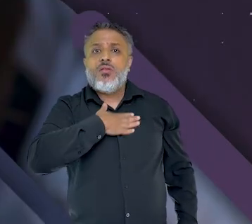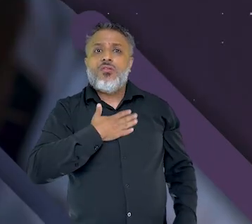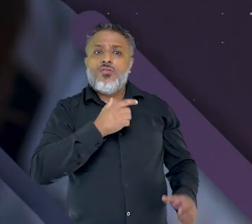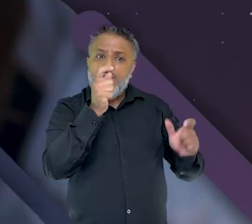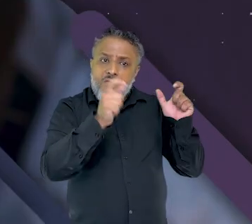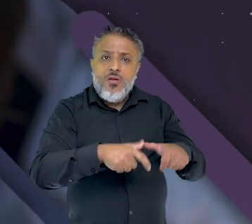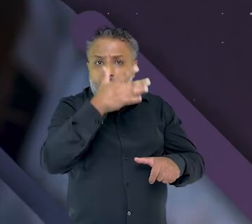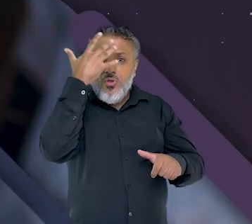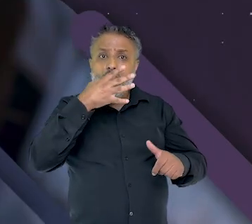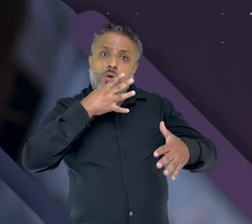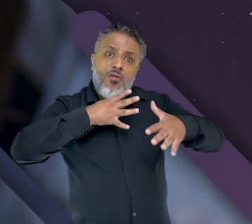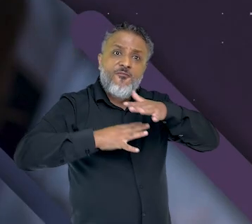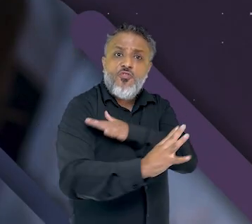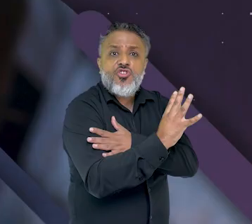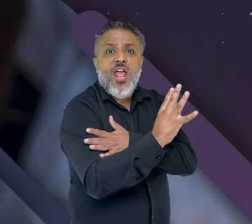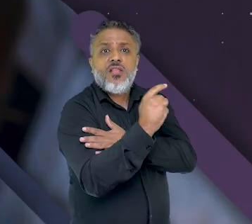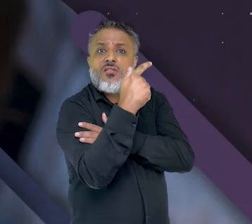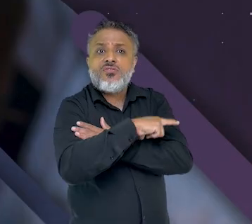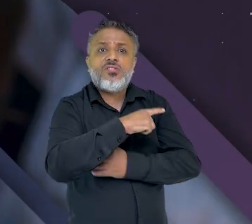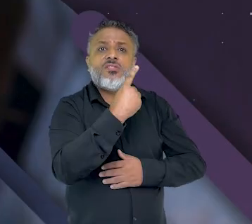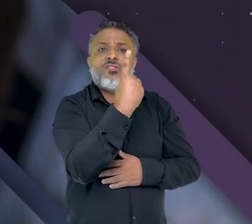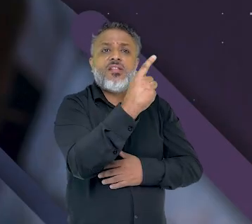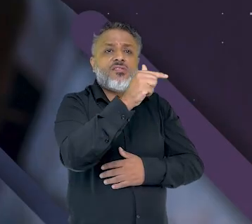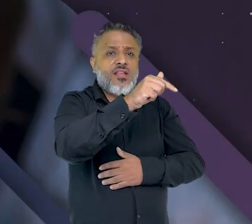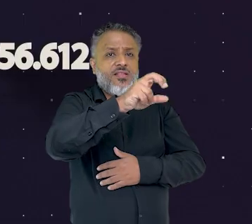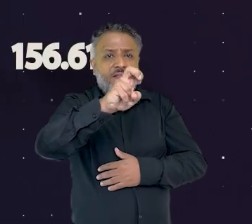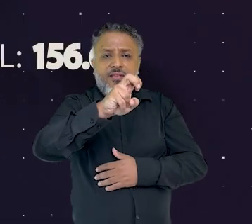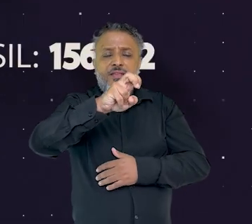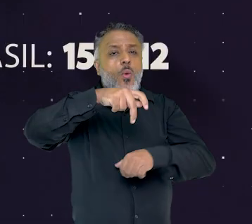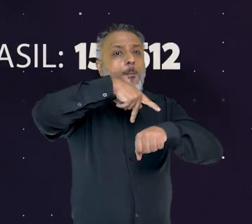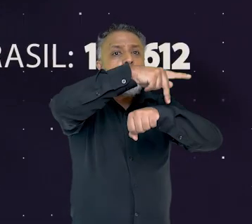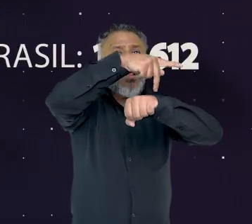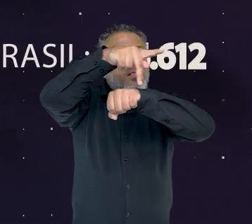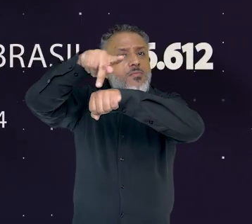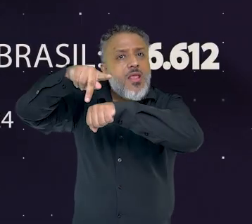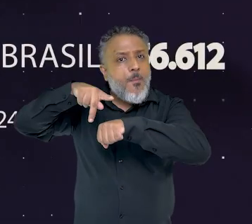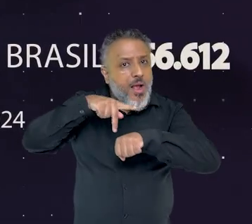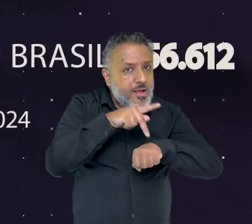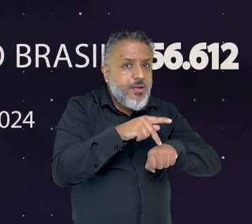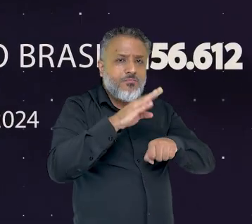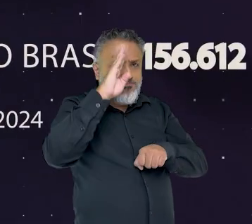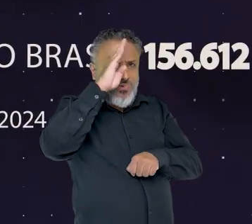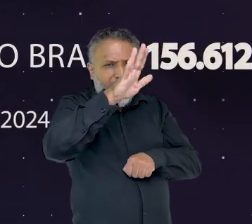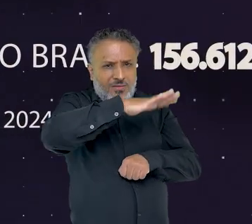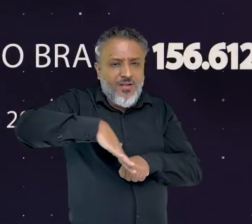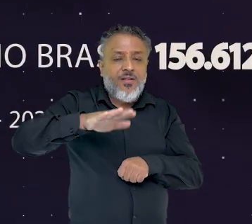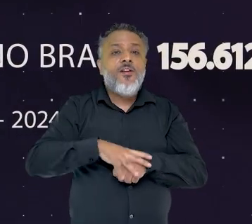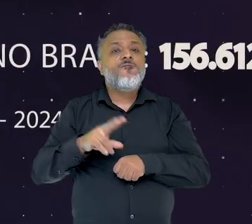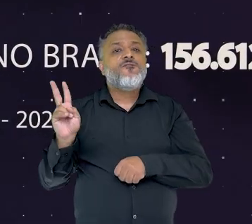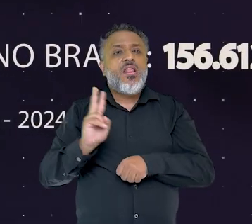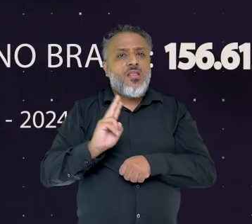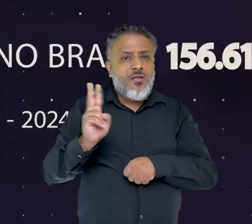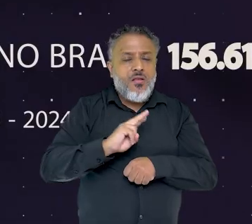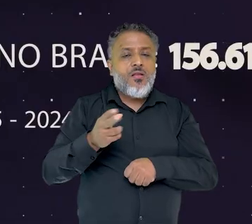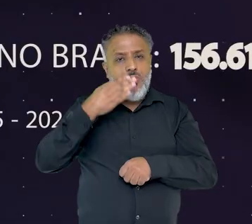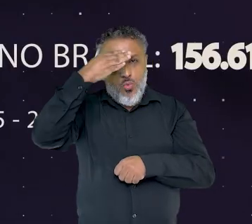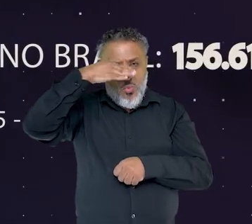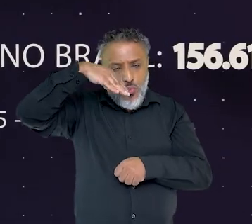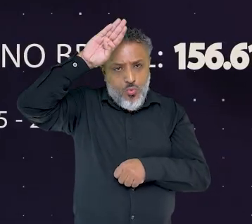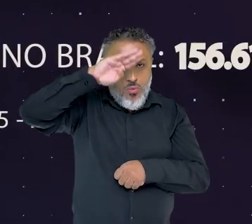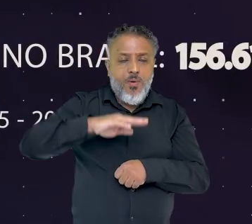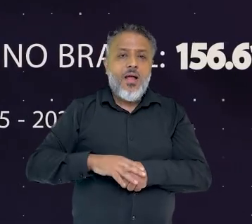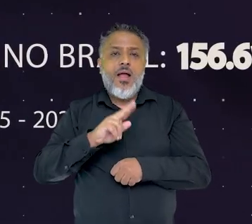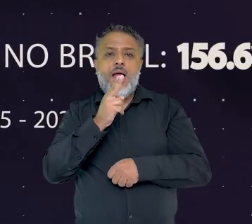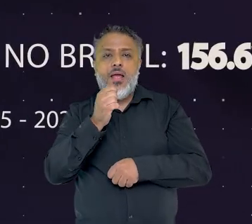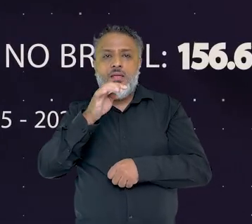pessoas refugiadas de 175 países, principalmente vindas da Venezuela, de Cuba, do Haiti e